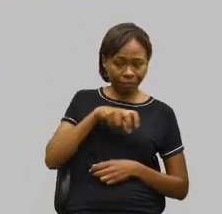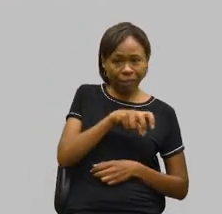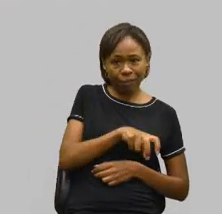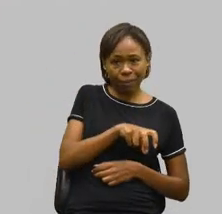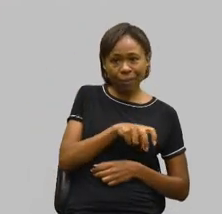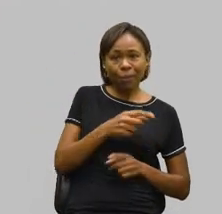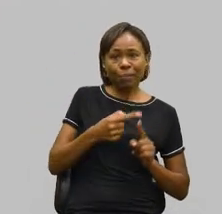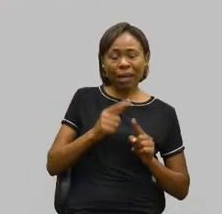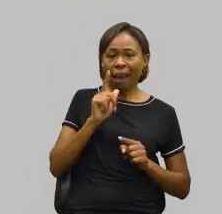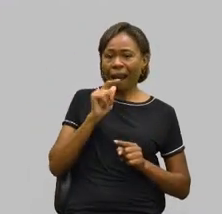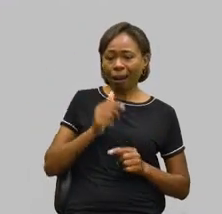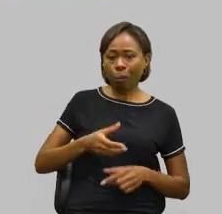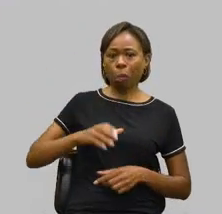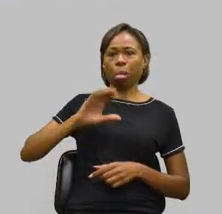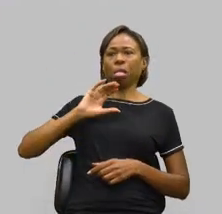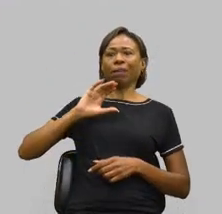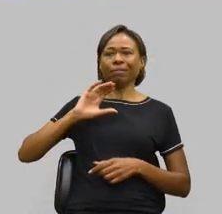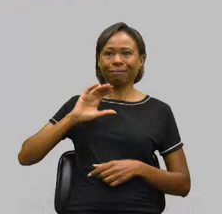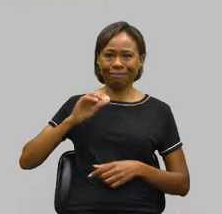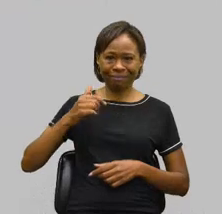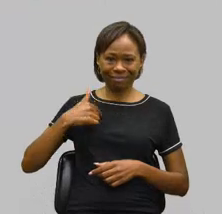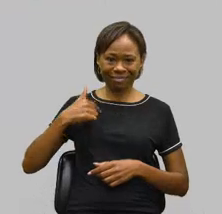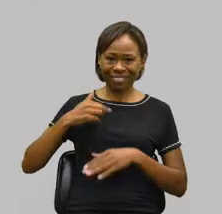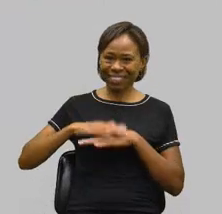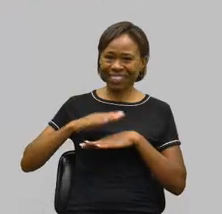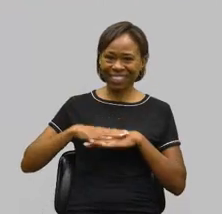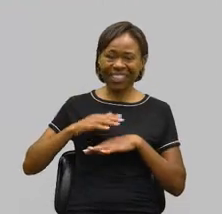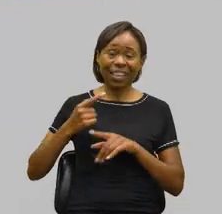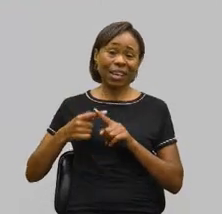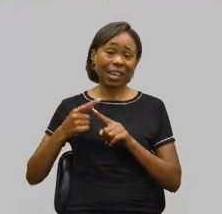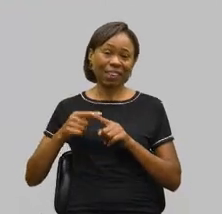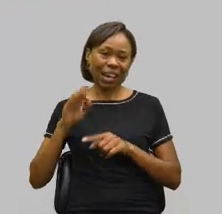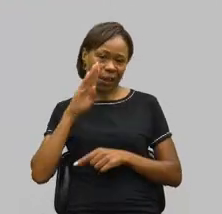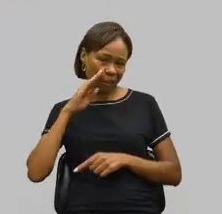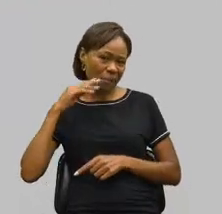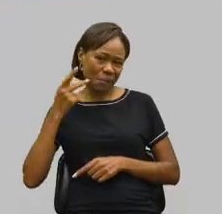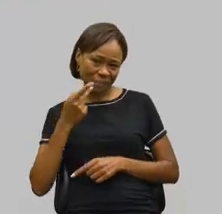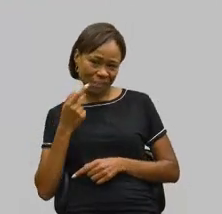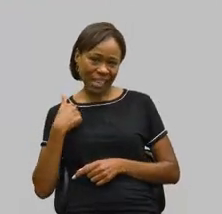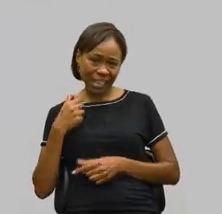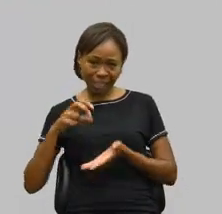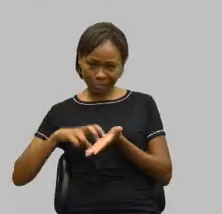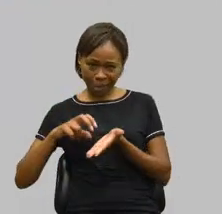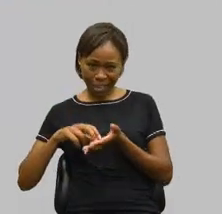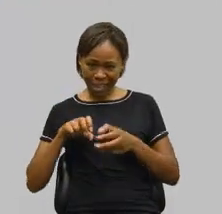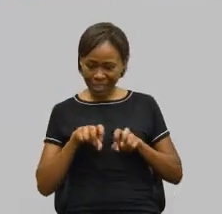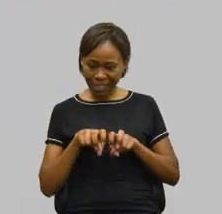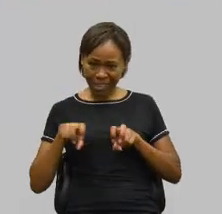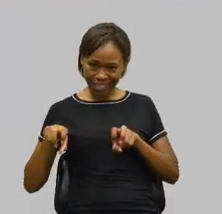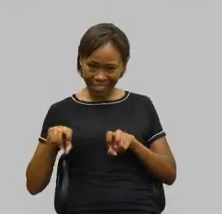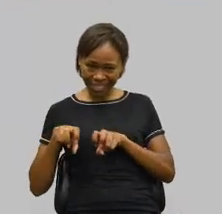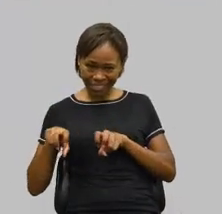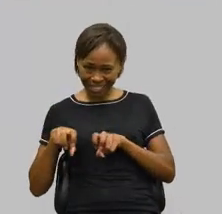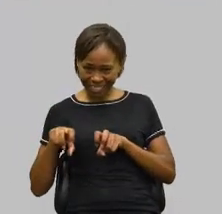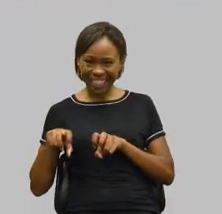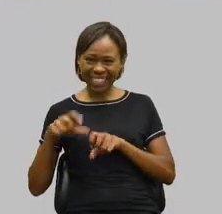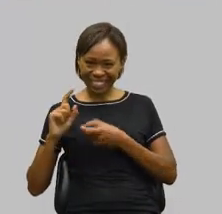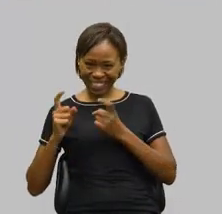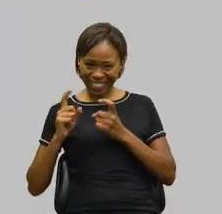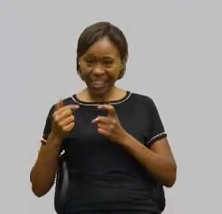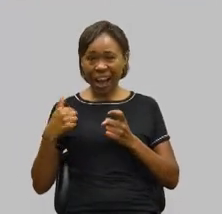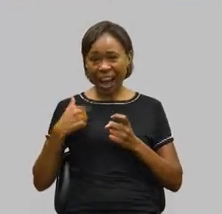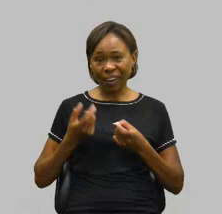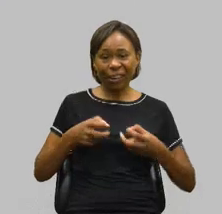tive passar aqui a Bia falou que porque de manhã eu não acompanhei ela na comissão de fiscalização Pois é então agora a gente tá aqui